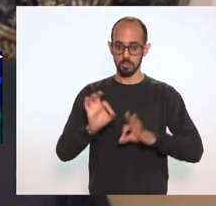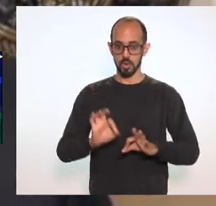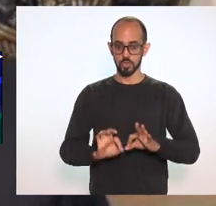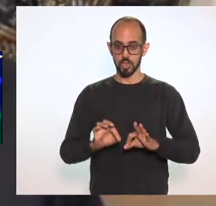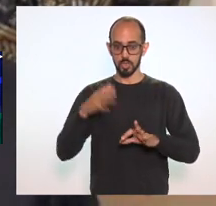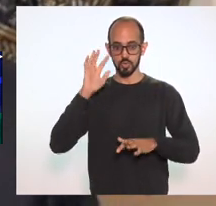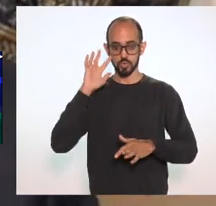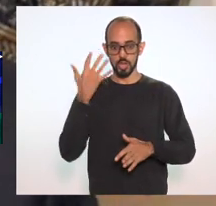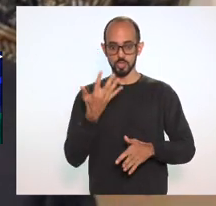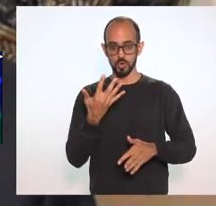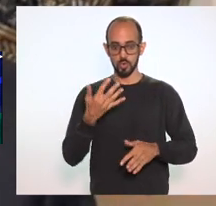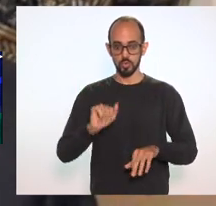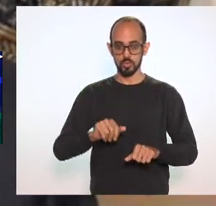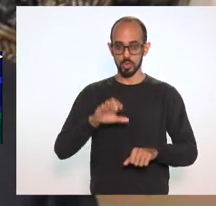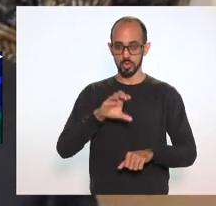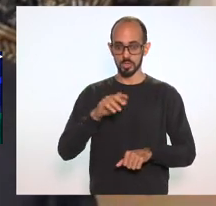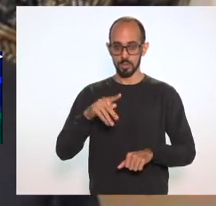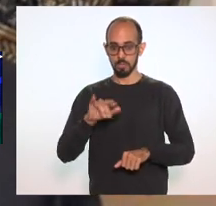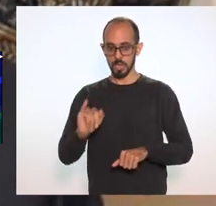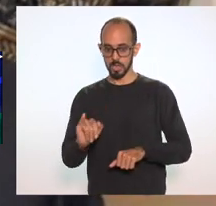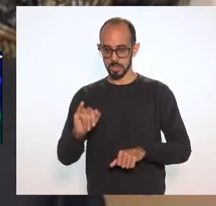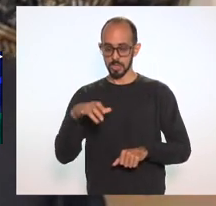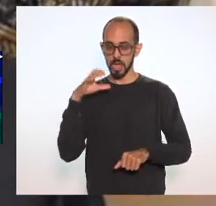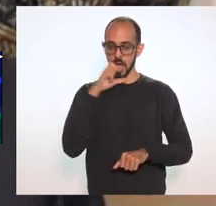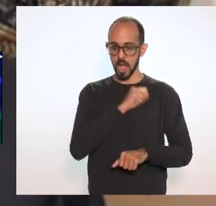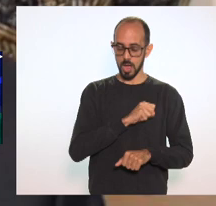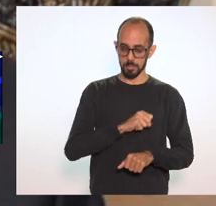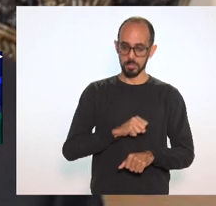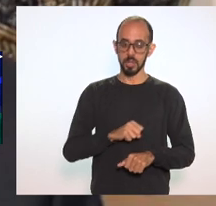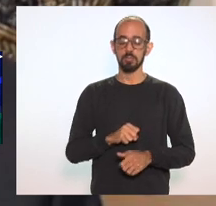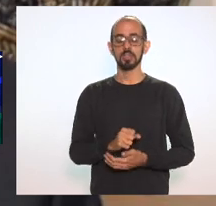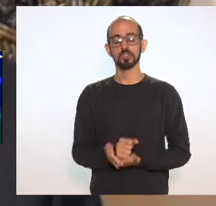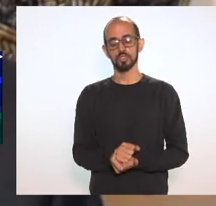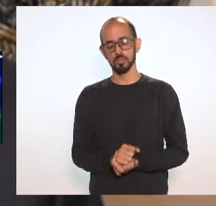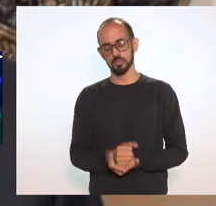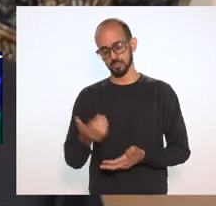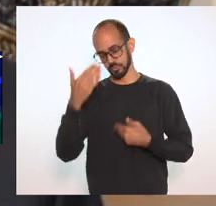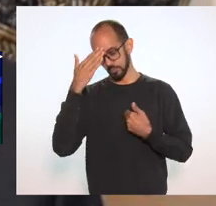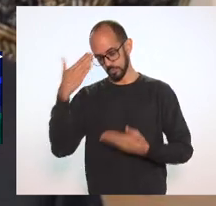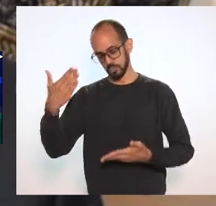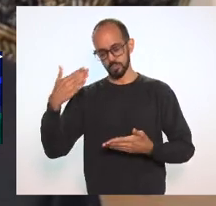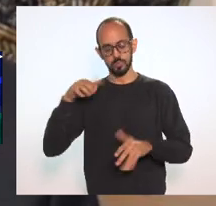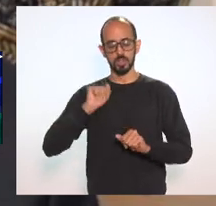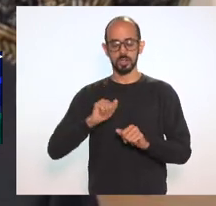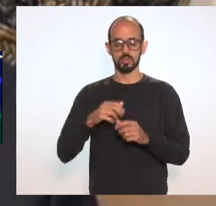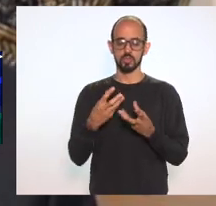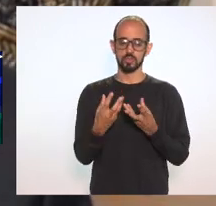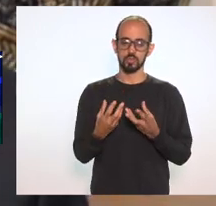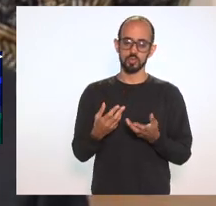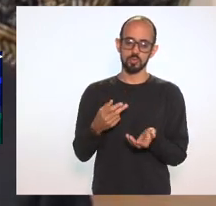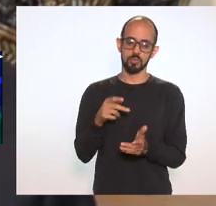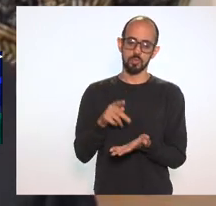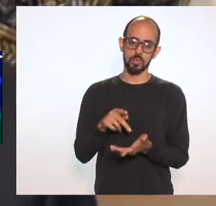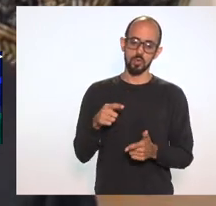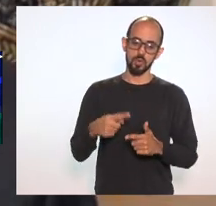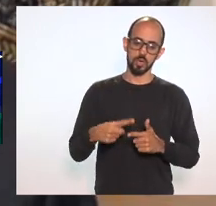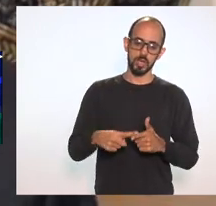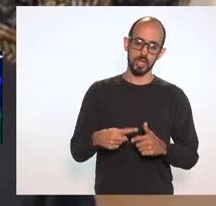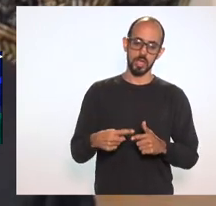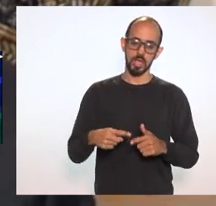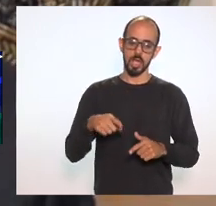resolução da CPI rapidamente e eu agradeço muito porque é uma pauta que